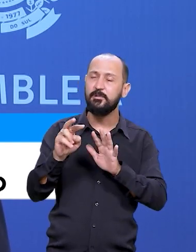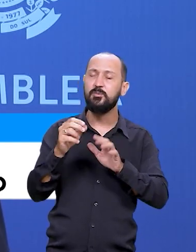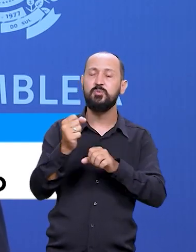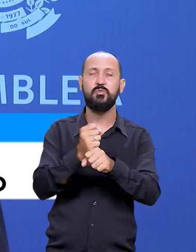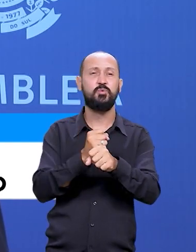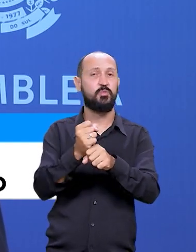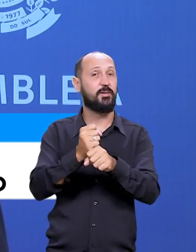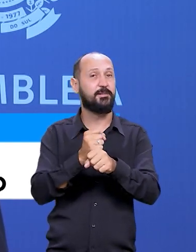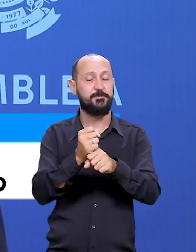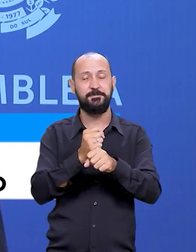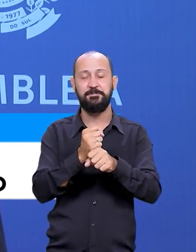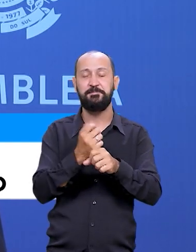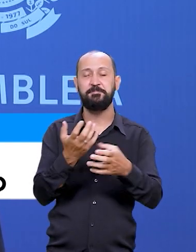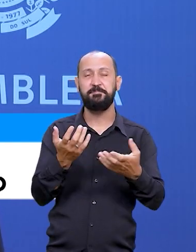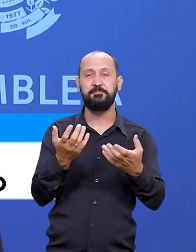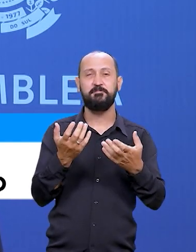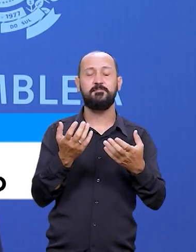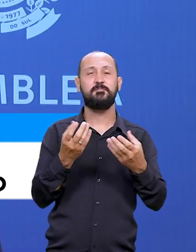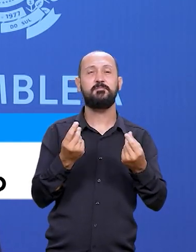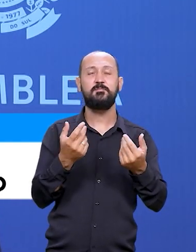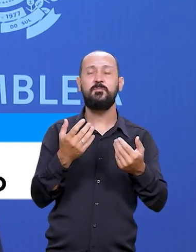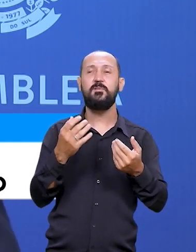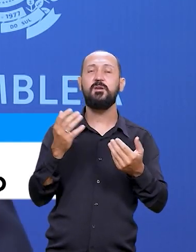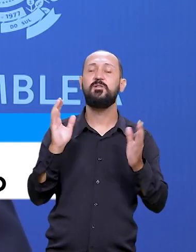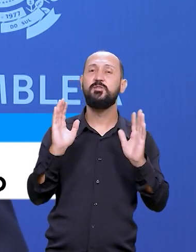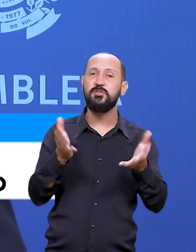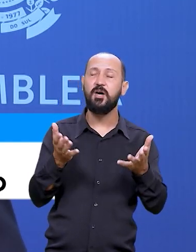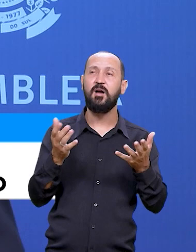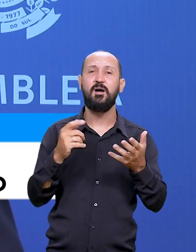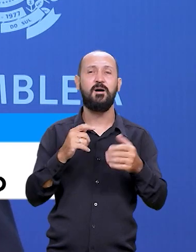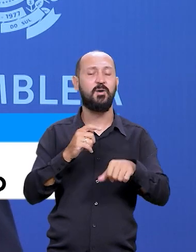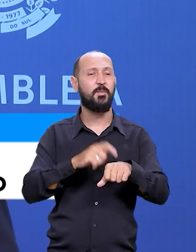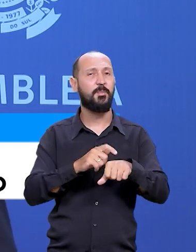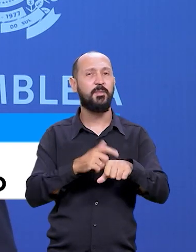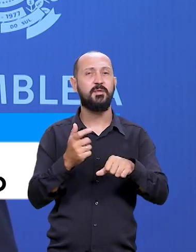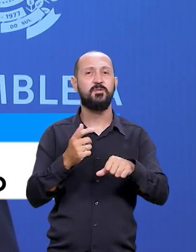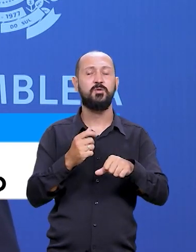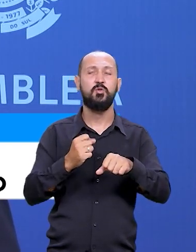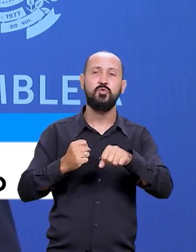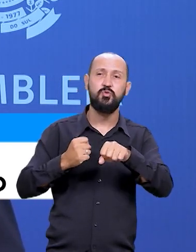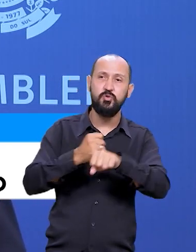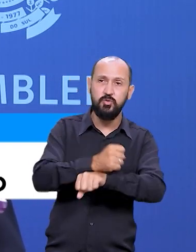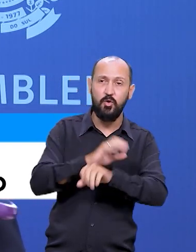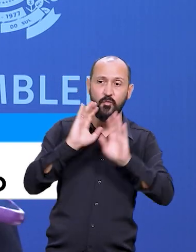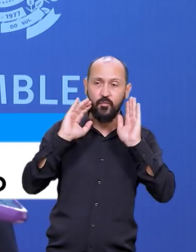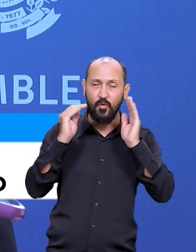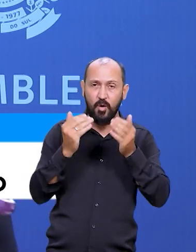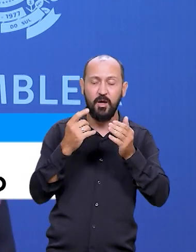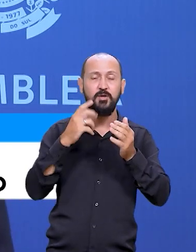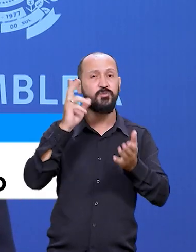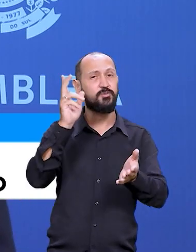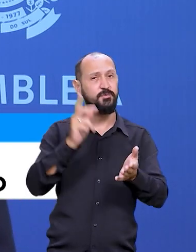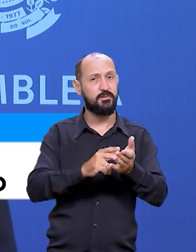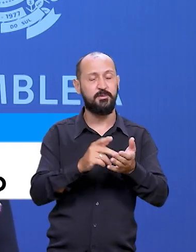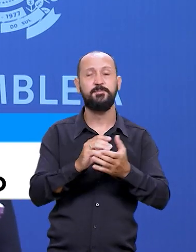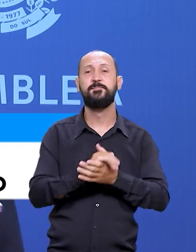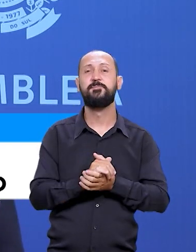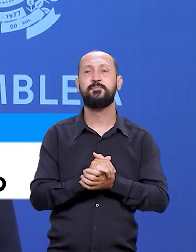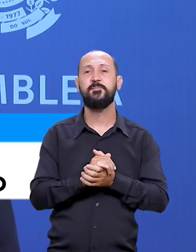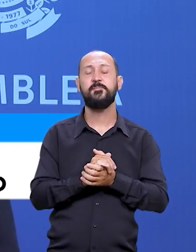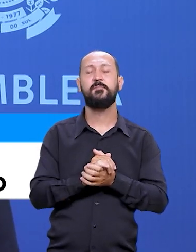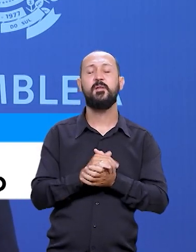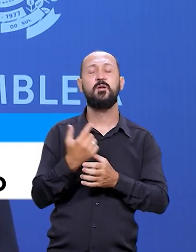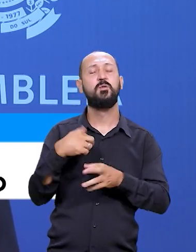nas últimas semanas do ano, né, com regime de esforço concentrado,